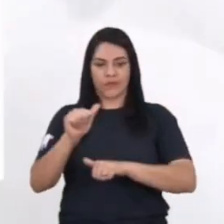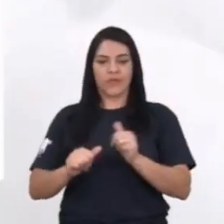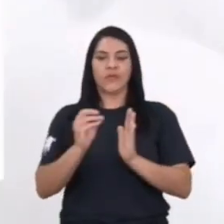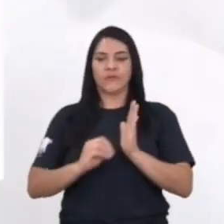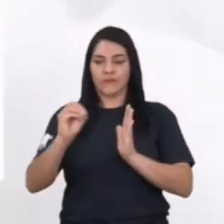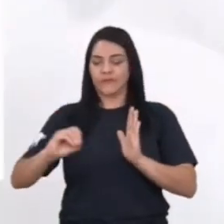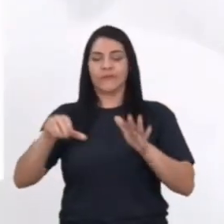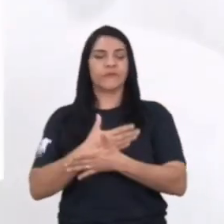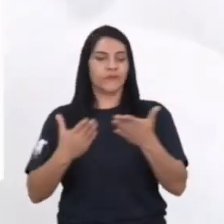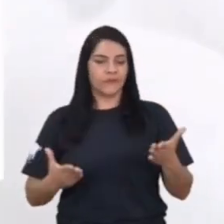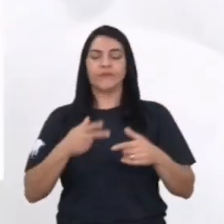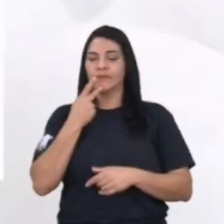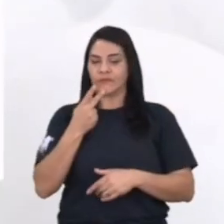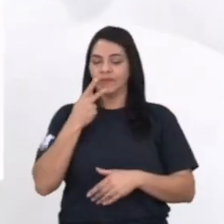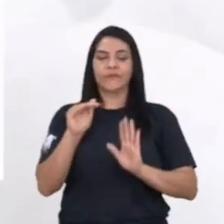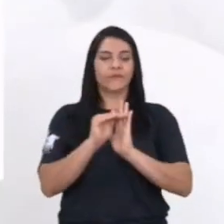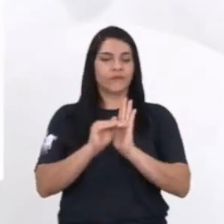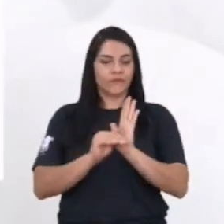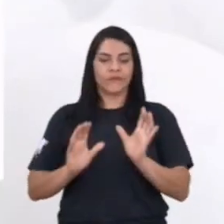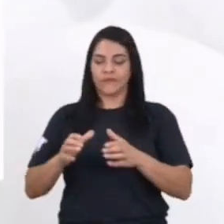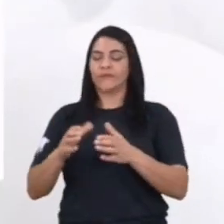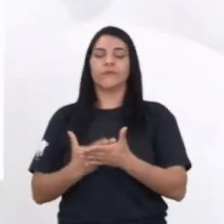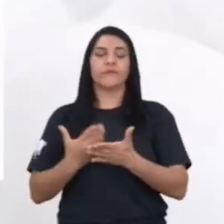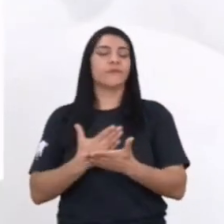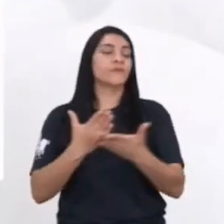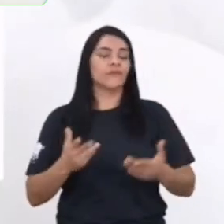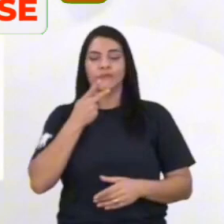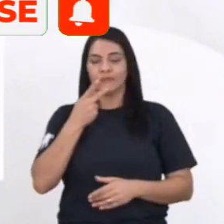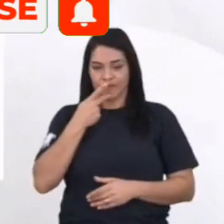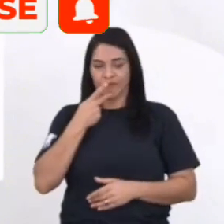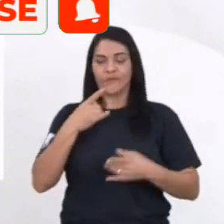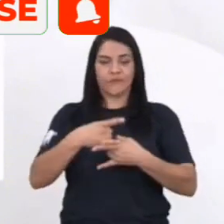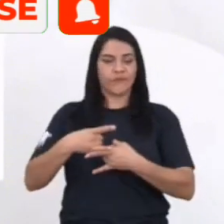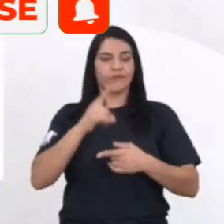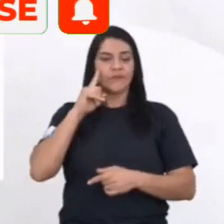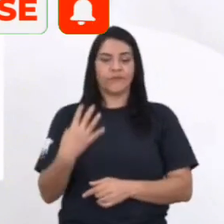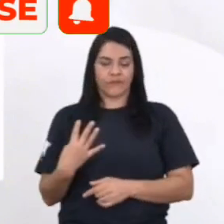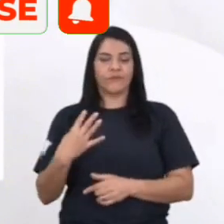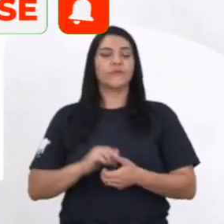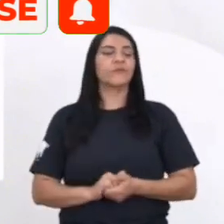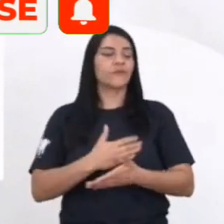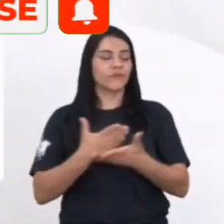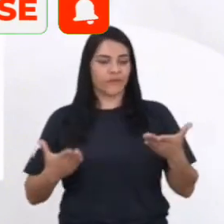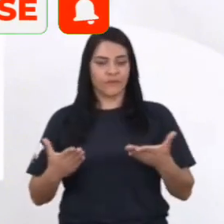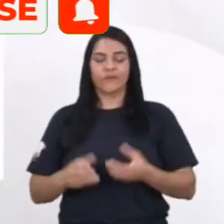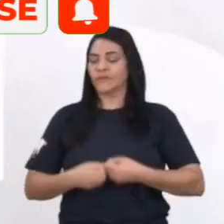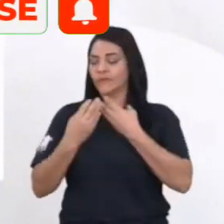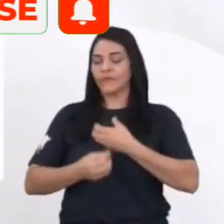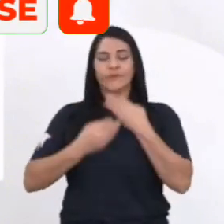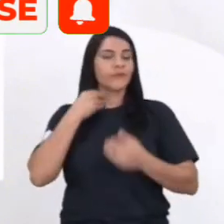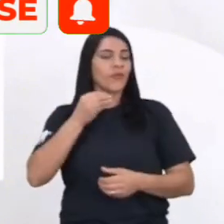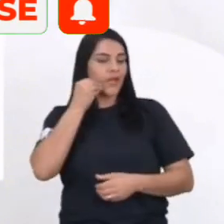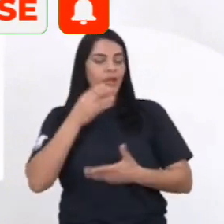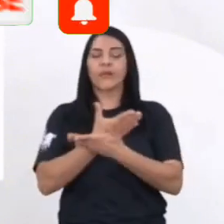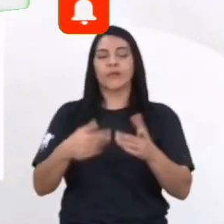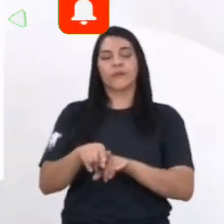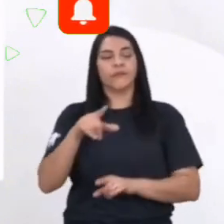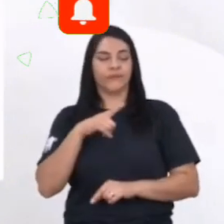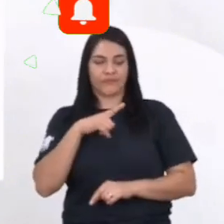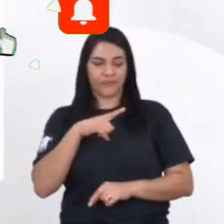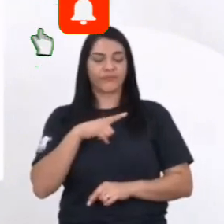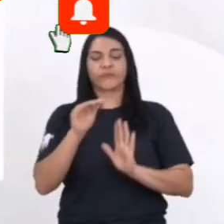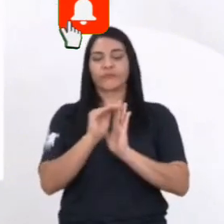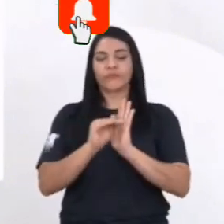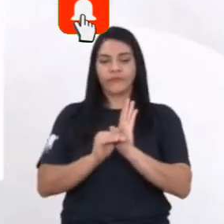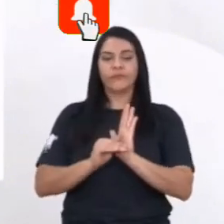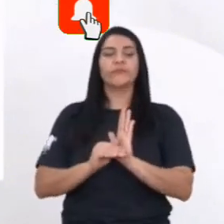Nós vamos falar sobre tarefa por grupo de aulas, mas nós falamos isso mais especificamente na live do dia 4. Vamos contar sobre a experiência gamificada que teremos também aqui na tarefa